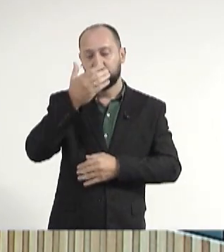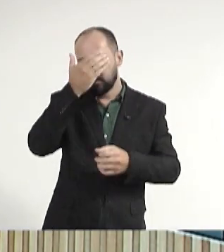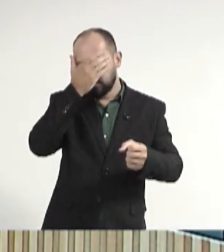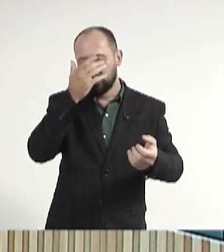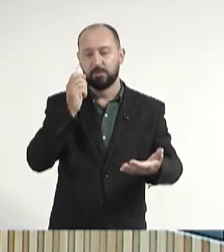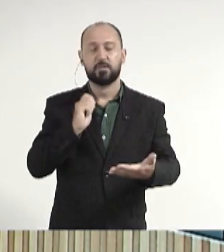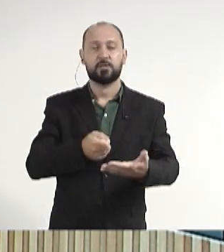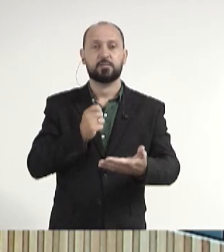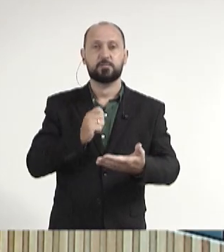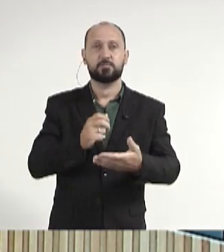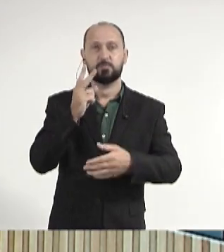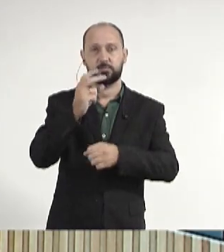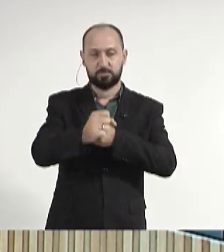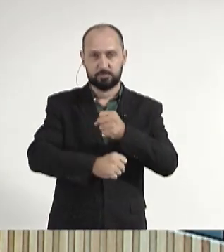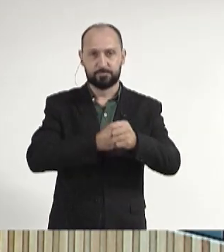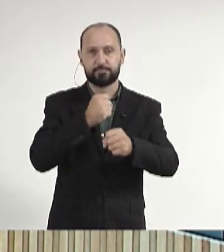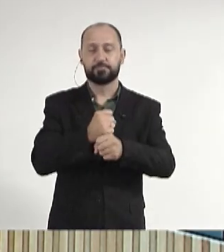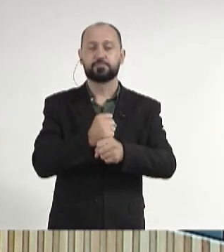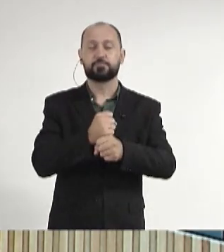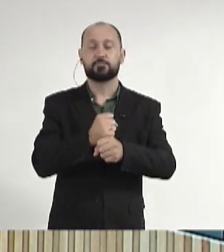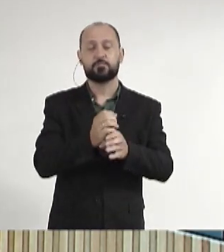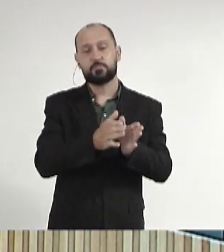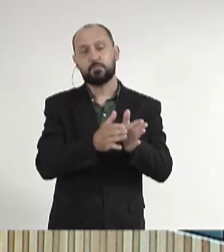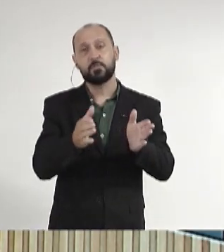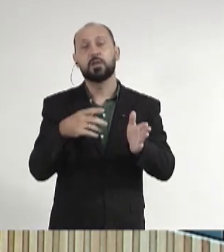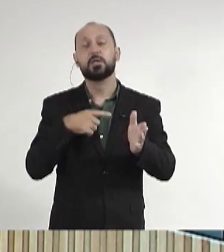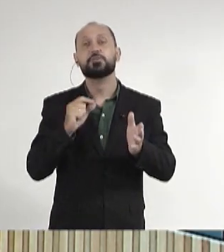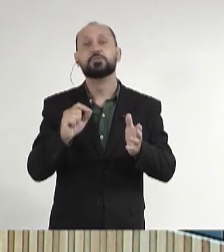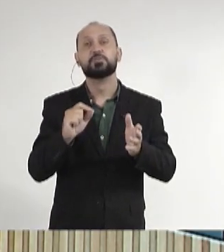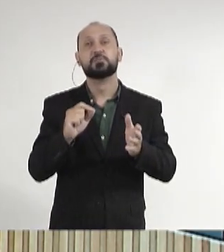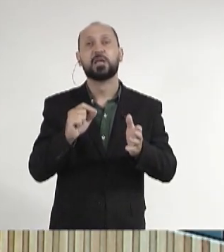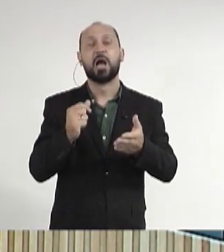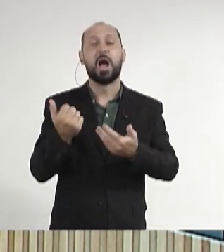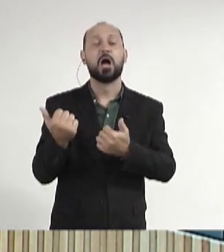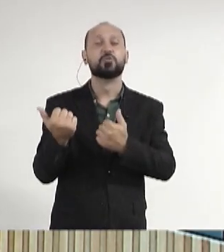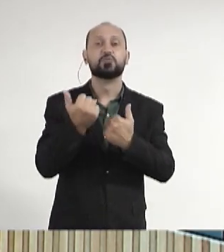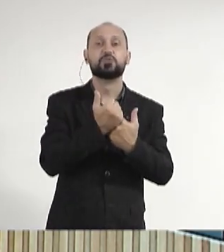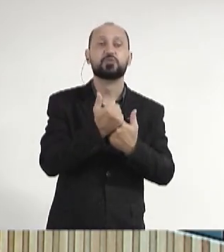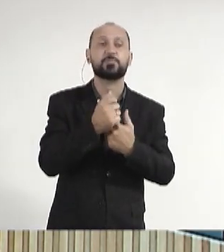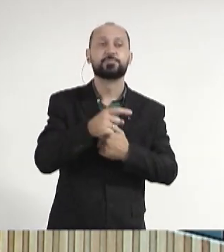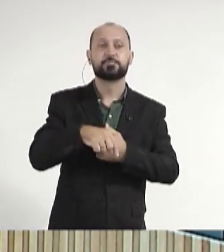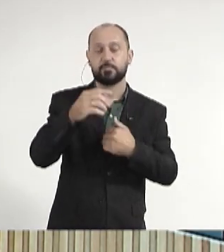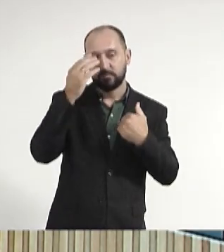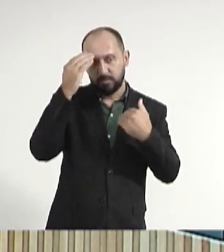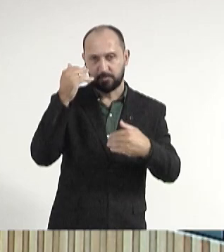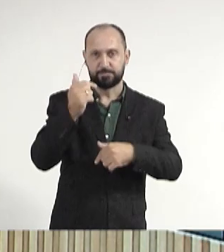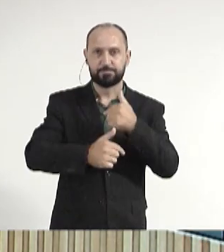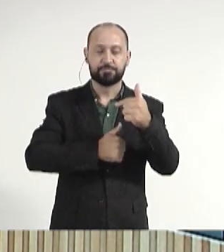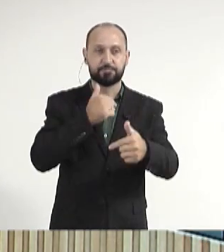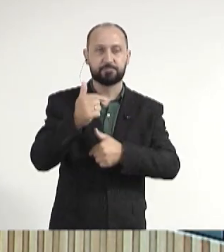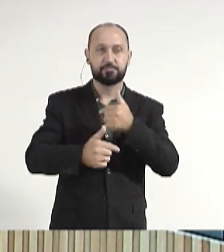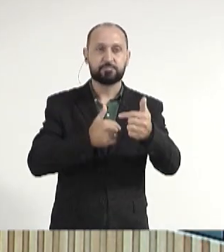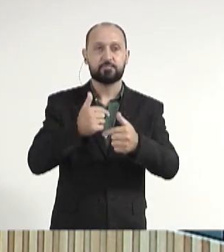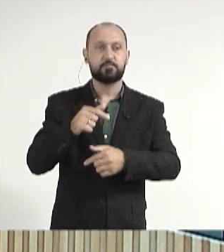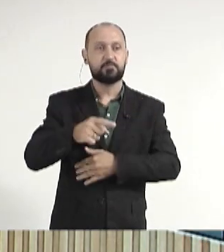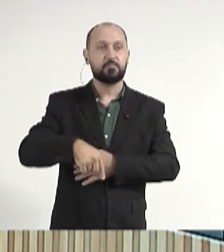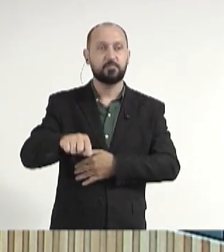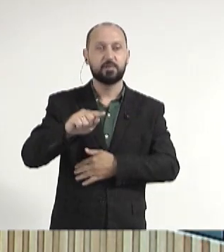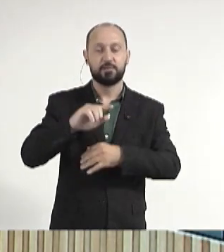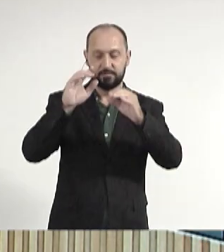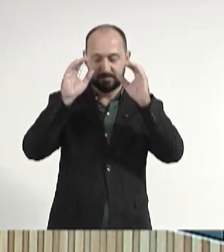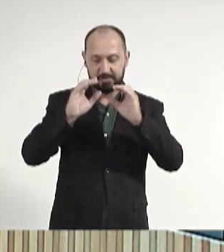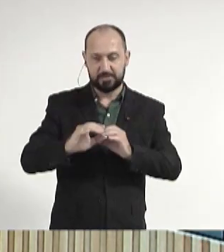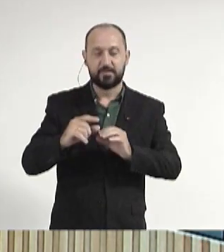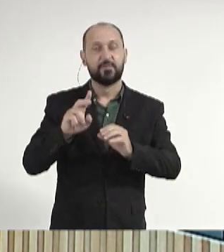júris nos últimos 2 anos, uma maneira de compensar, de agradecer o trabalho desse cidadão